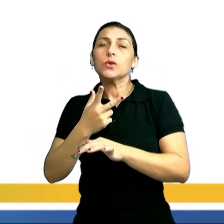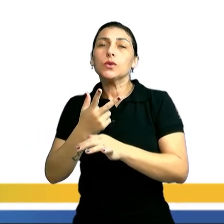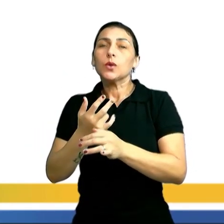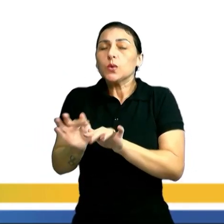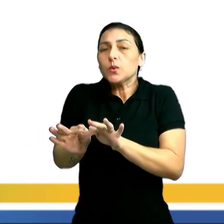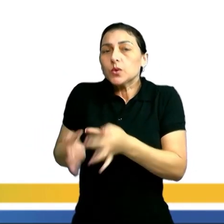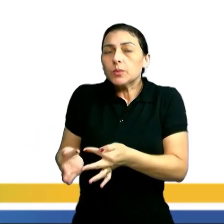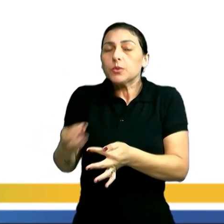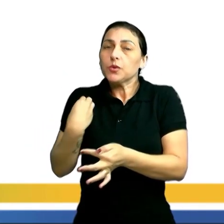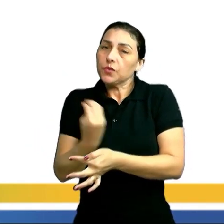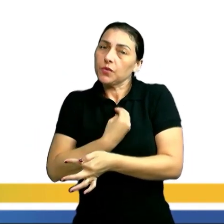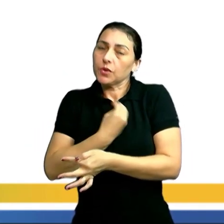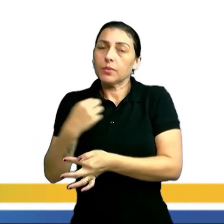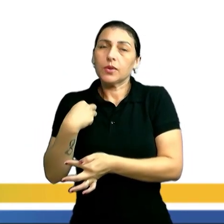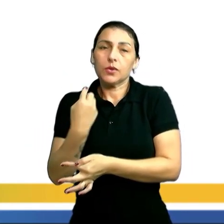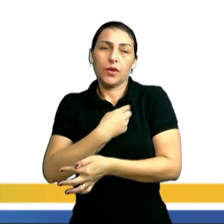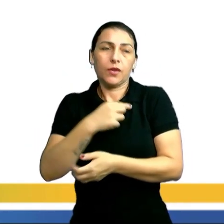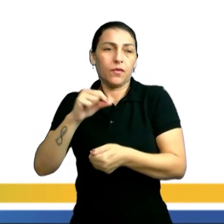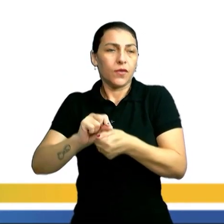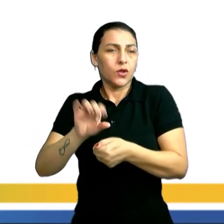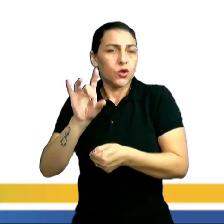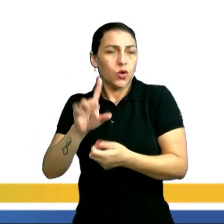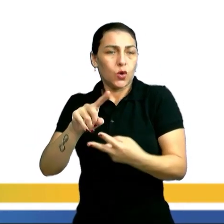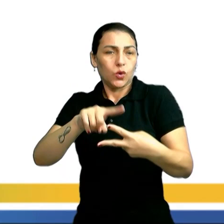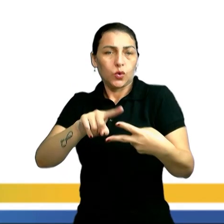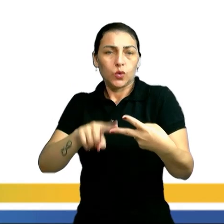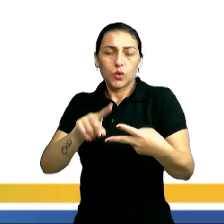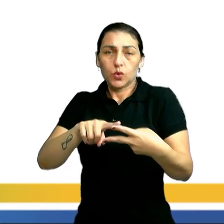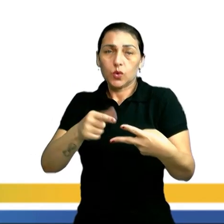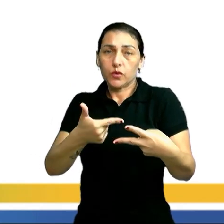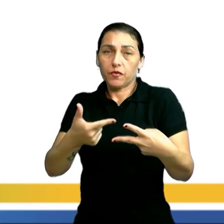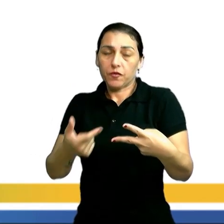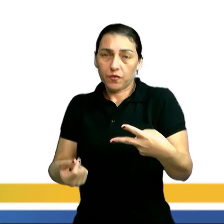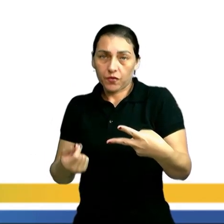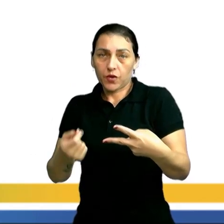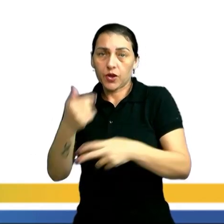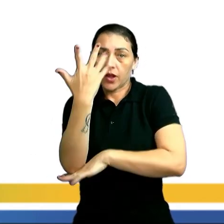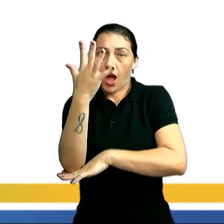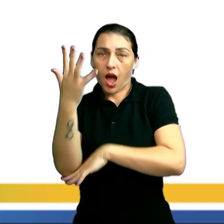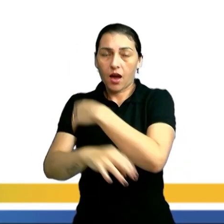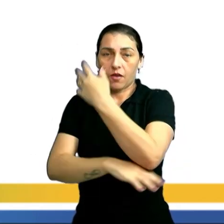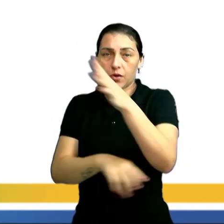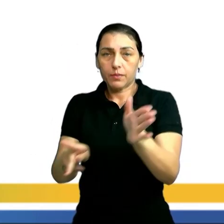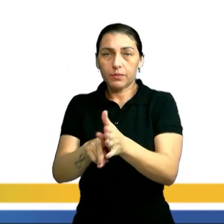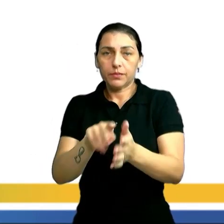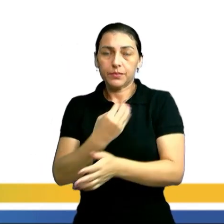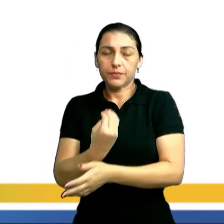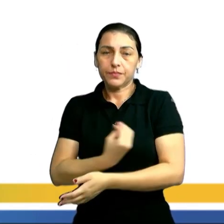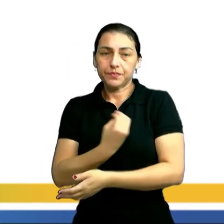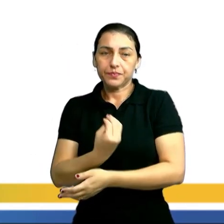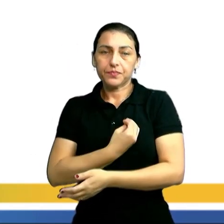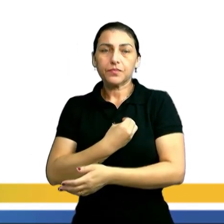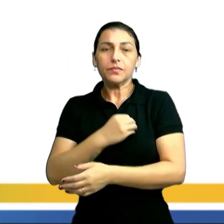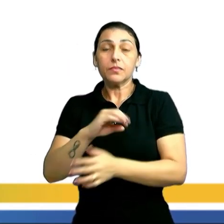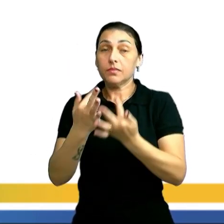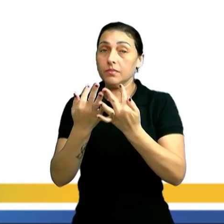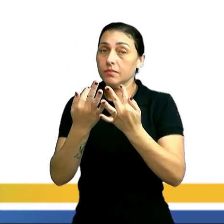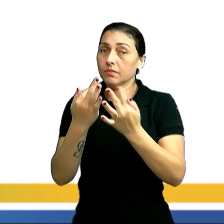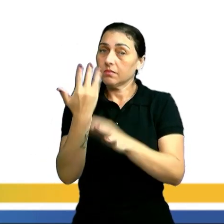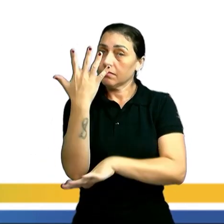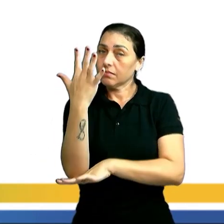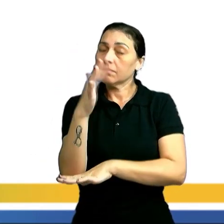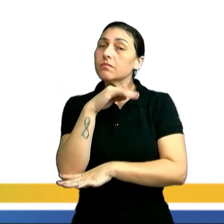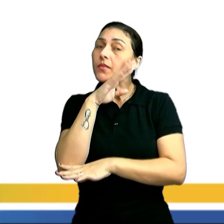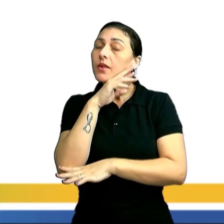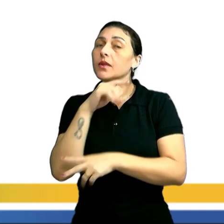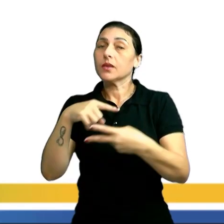para nós, elas perfazem somente 2 dos 20 ramos da árvore da vida. Plantas e animais. Além